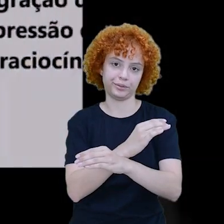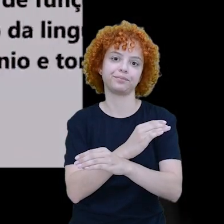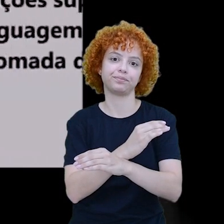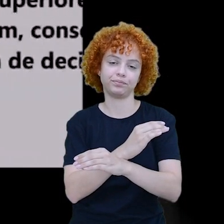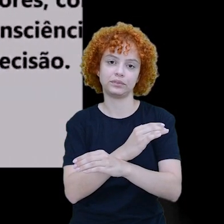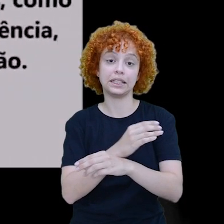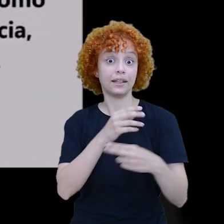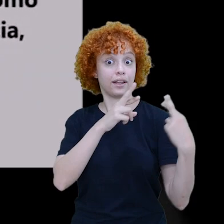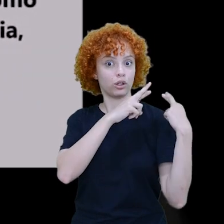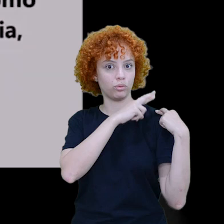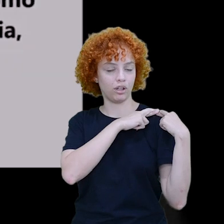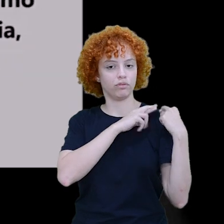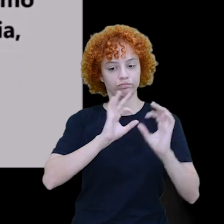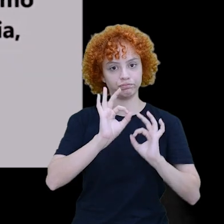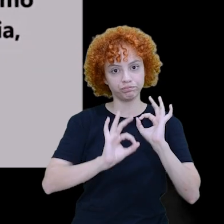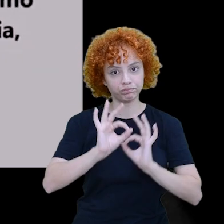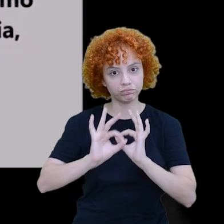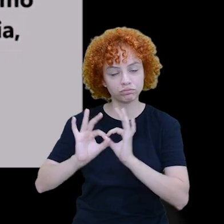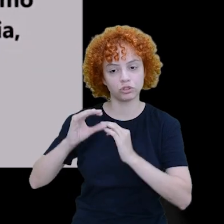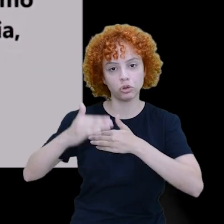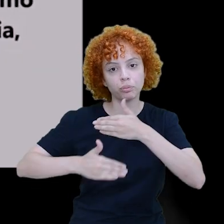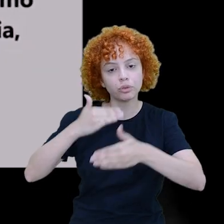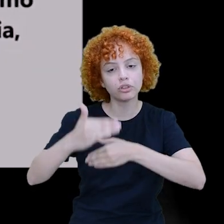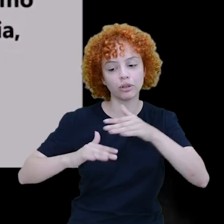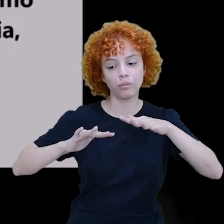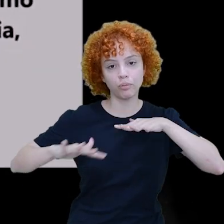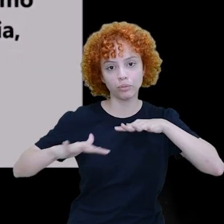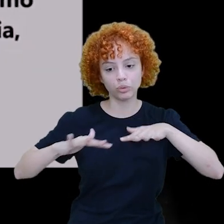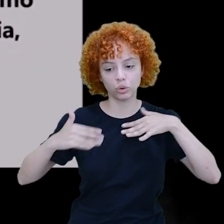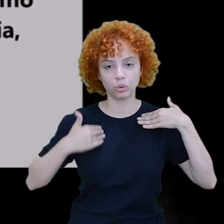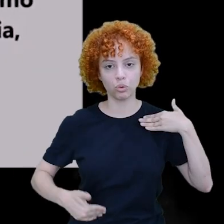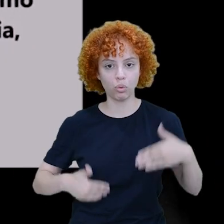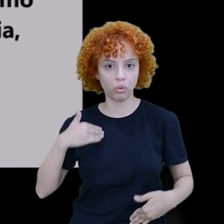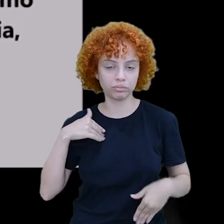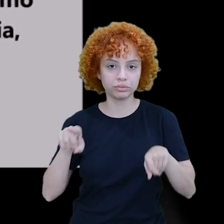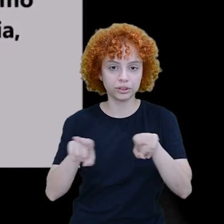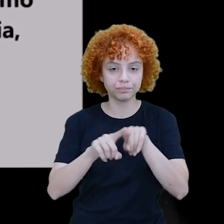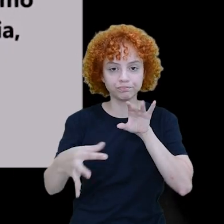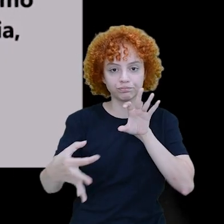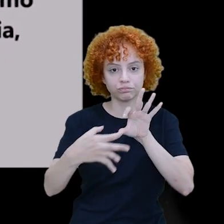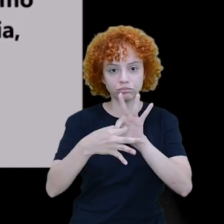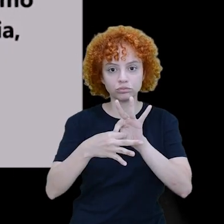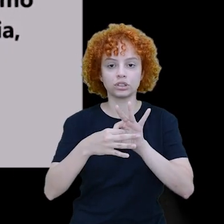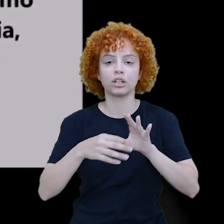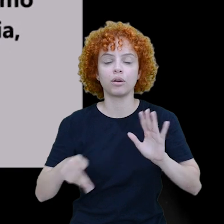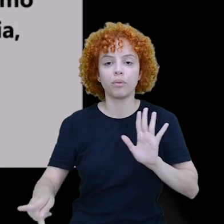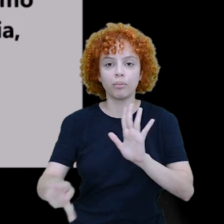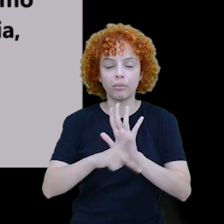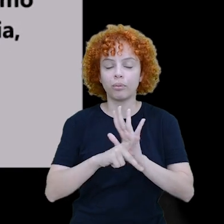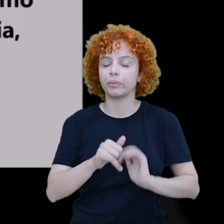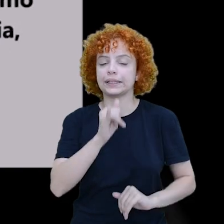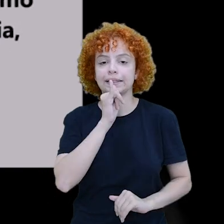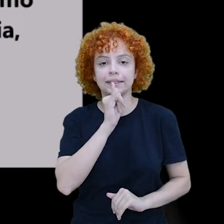amadurecer e é responsável pelo planejamento e processamento motor voluntário e integração de funções